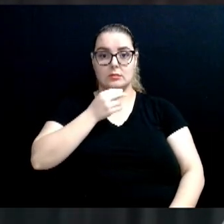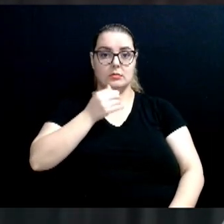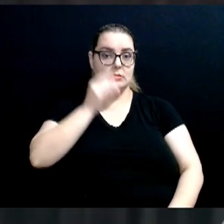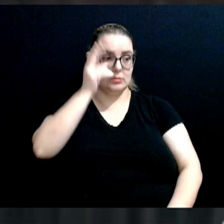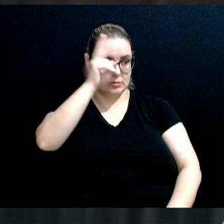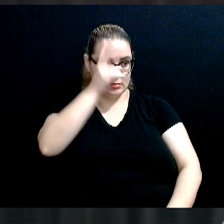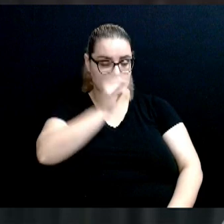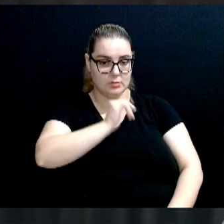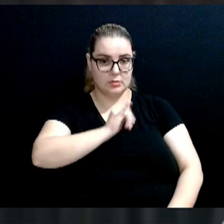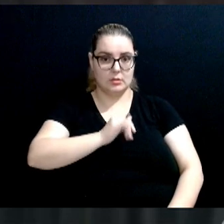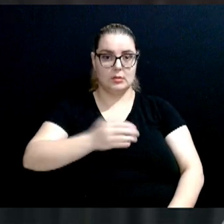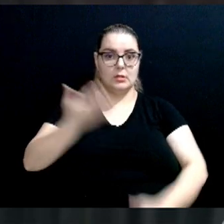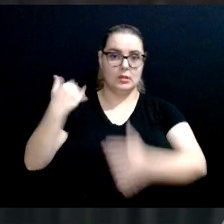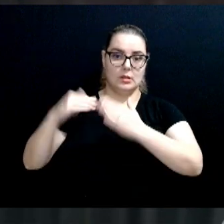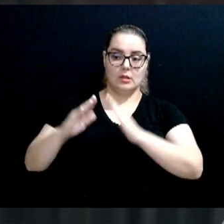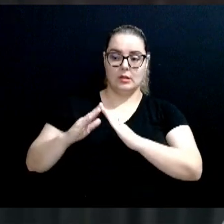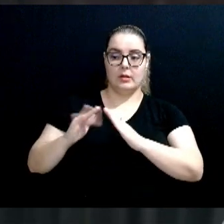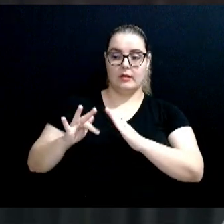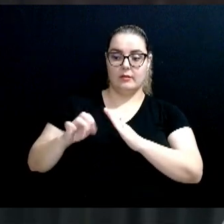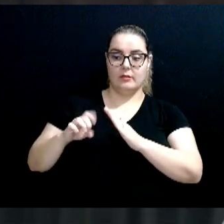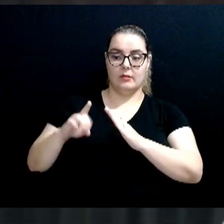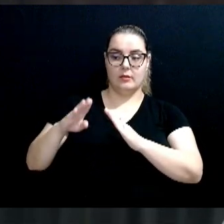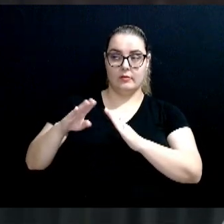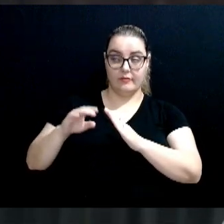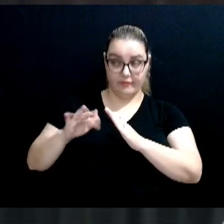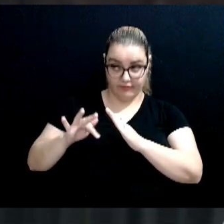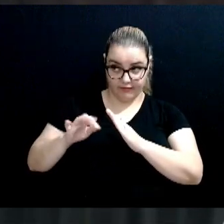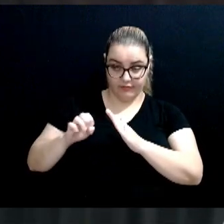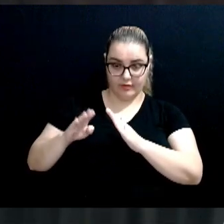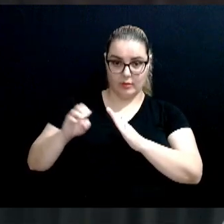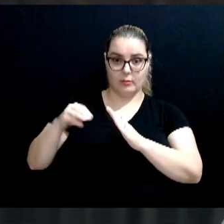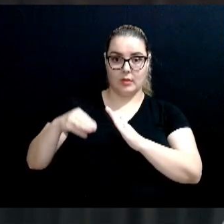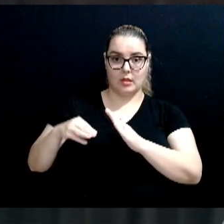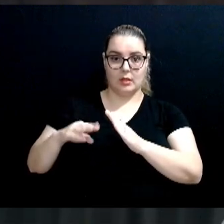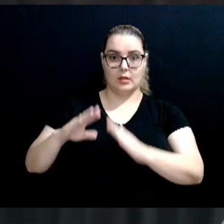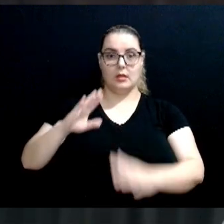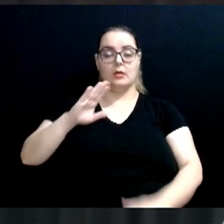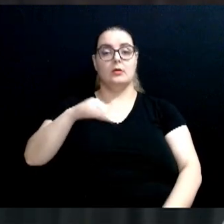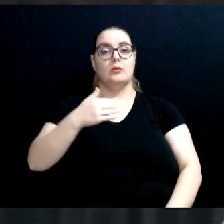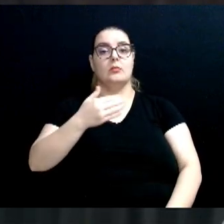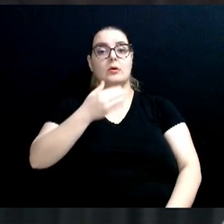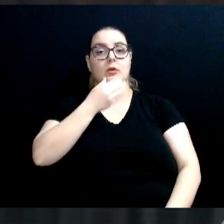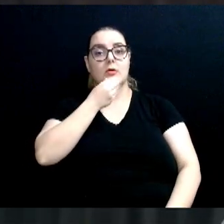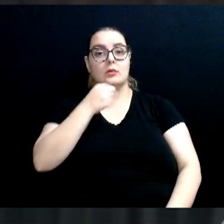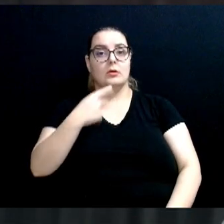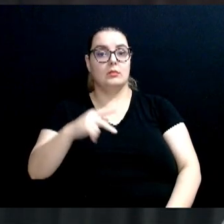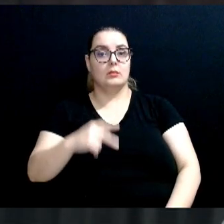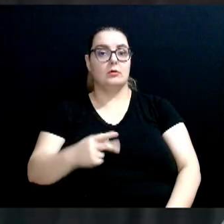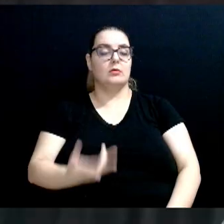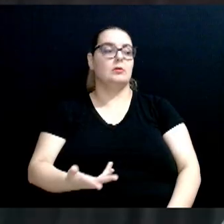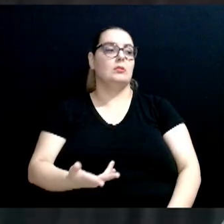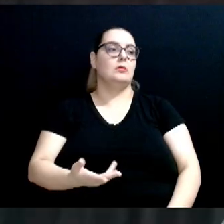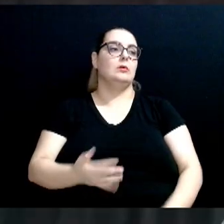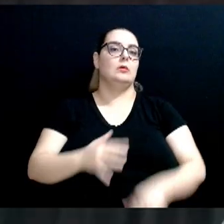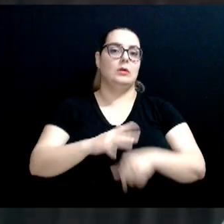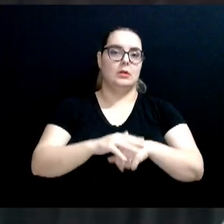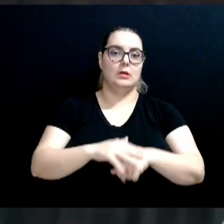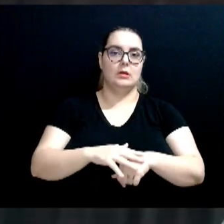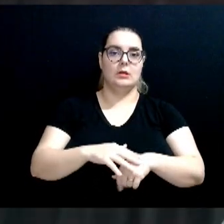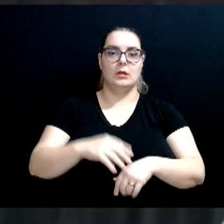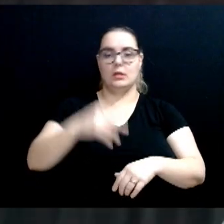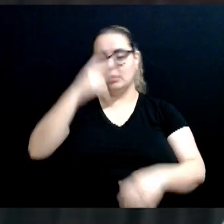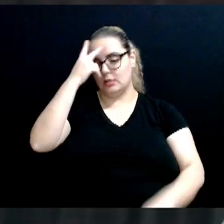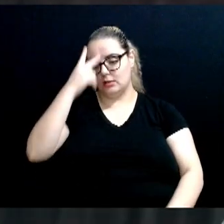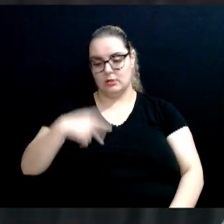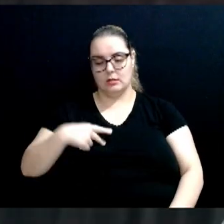e lá ele descobriu que quando ele falava que ele tinha uma doença, ele ganhava 2 pedaços de carne, ele ganhava